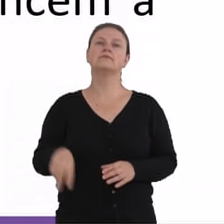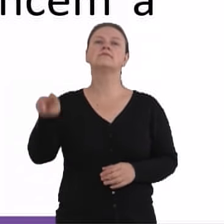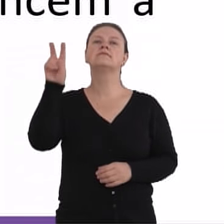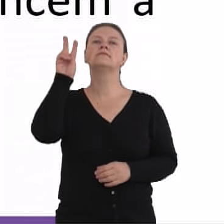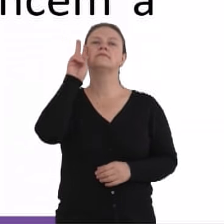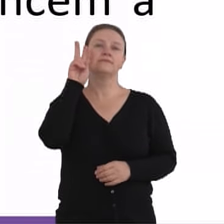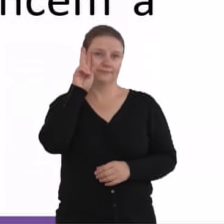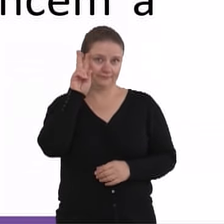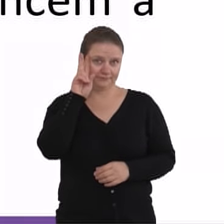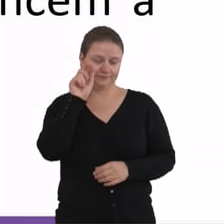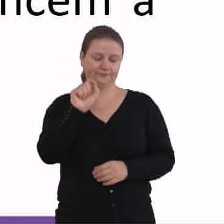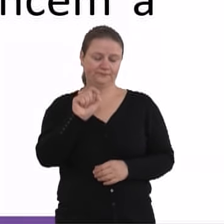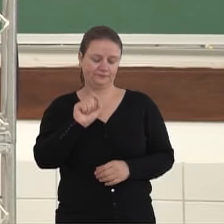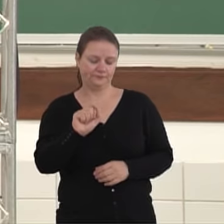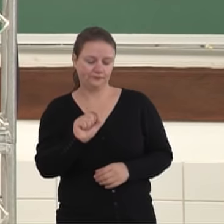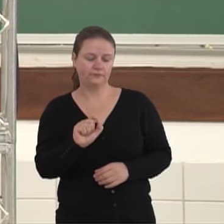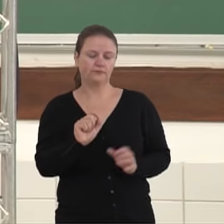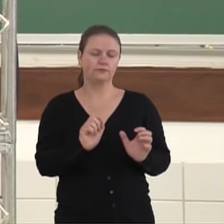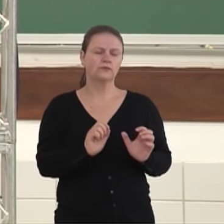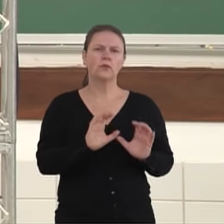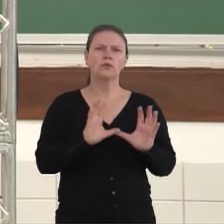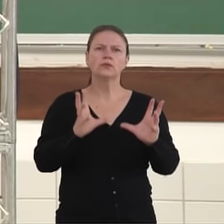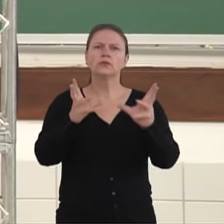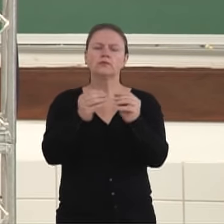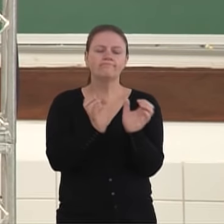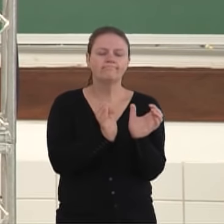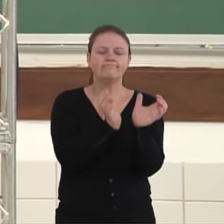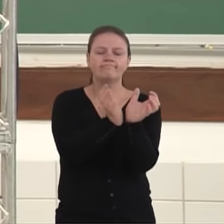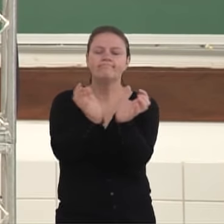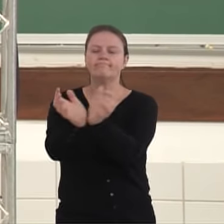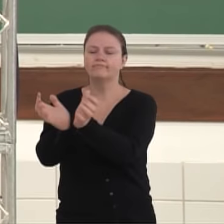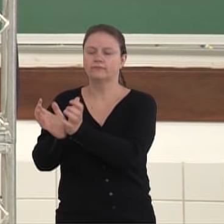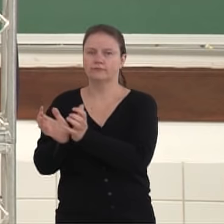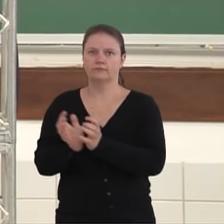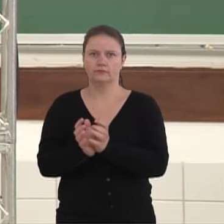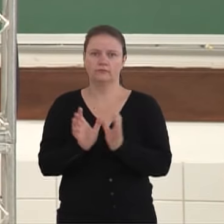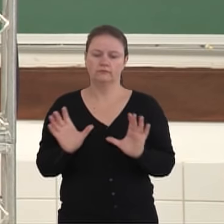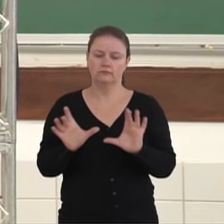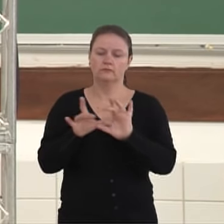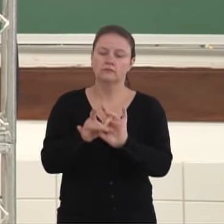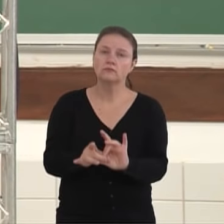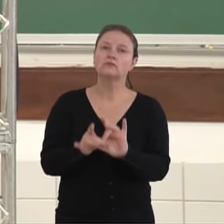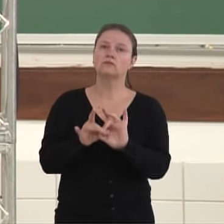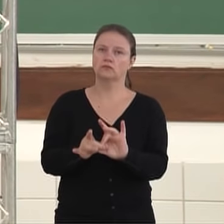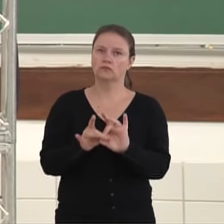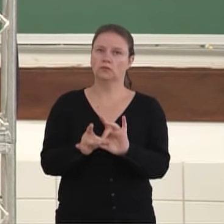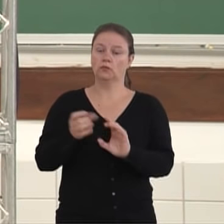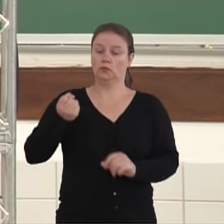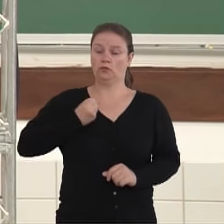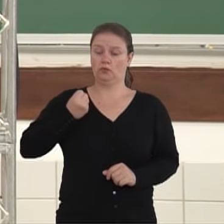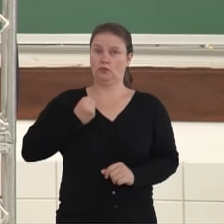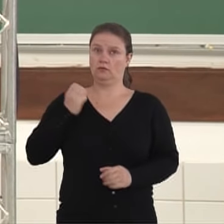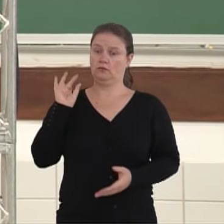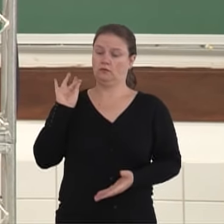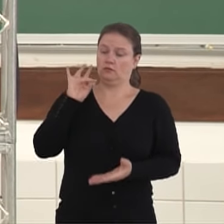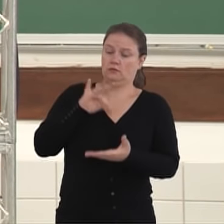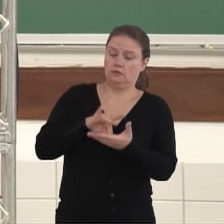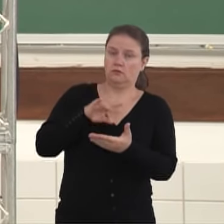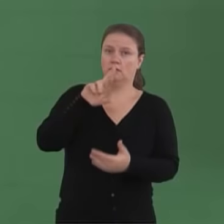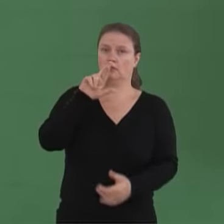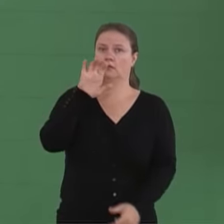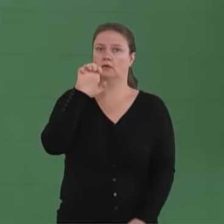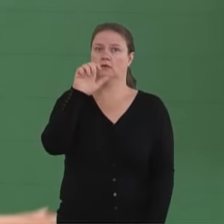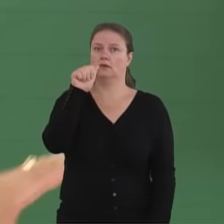Então, dando continuidade, lembrando de todos os conjuntos, quem pertence ao conjunto dos números reais, nós vamos